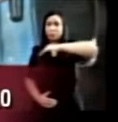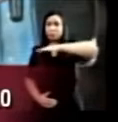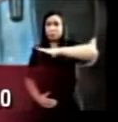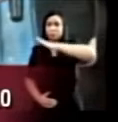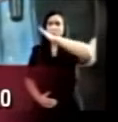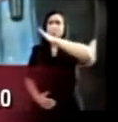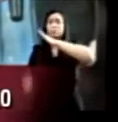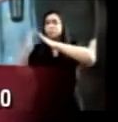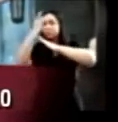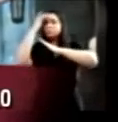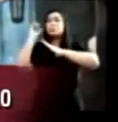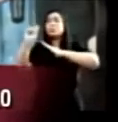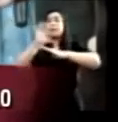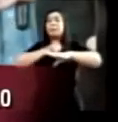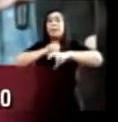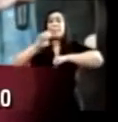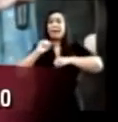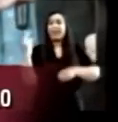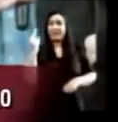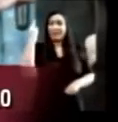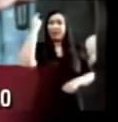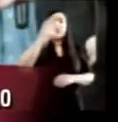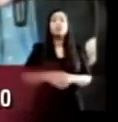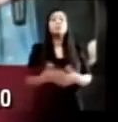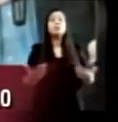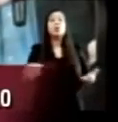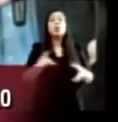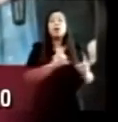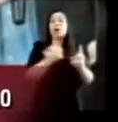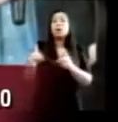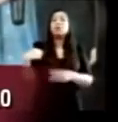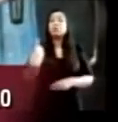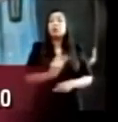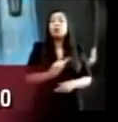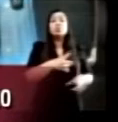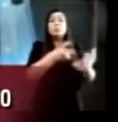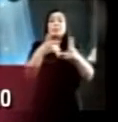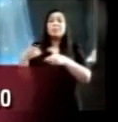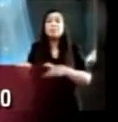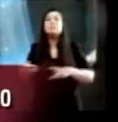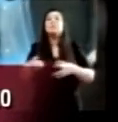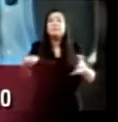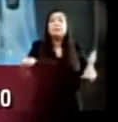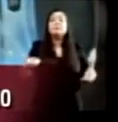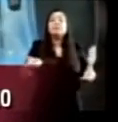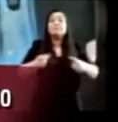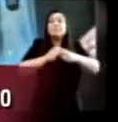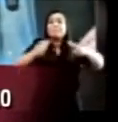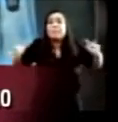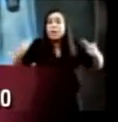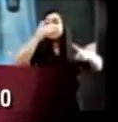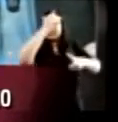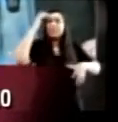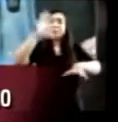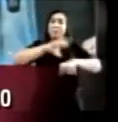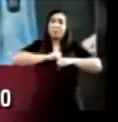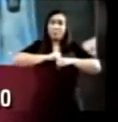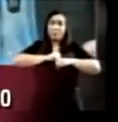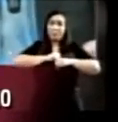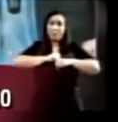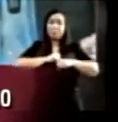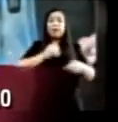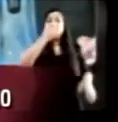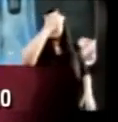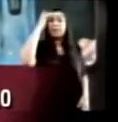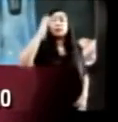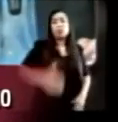casos graves. Cada dia a gente percebe que aumenta mais essa positividade. Ou seja, aquele